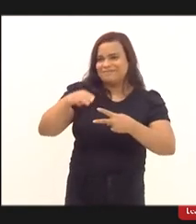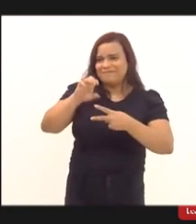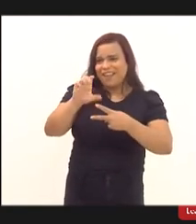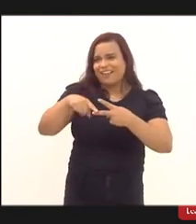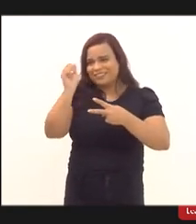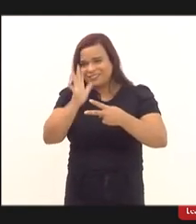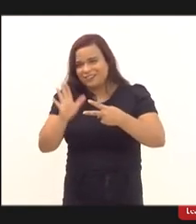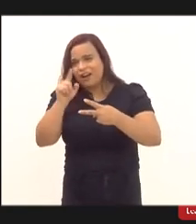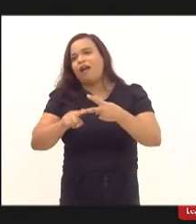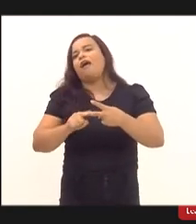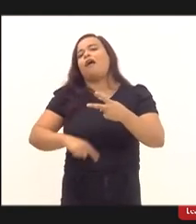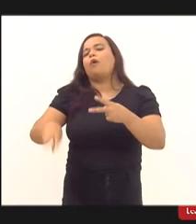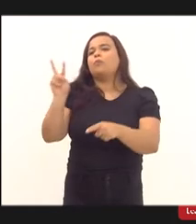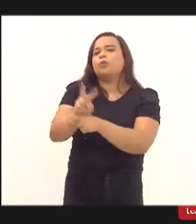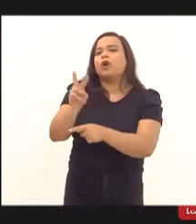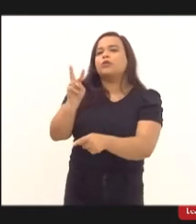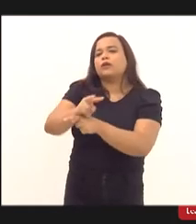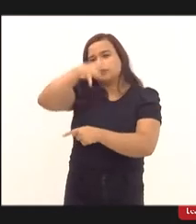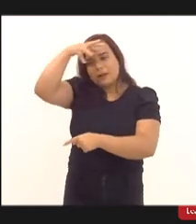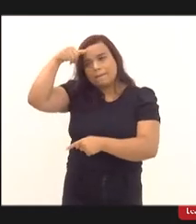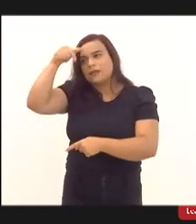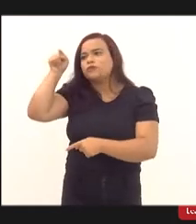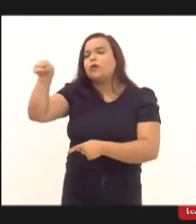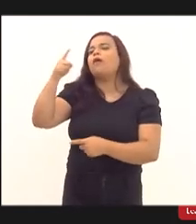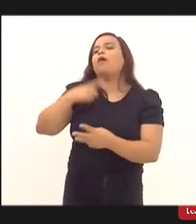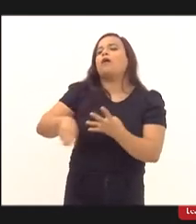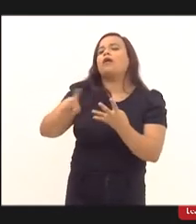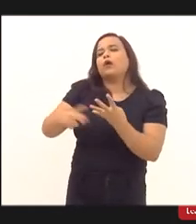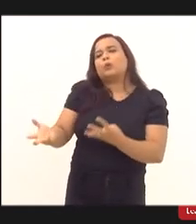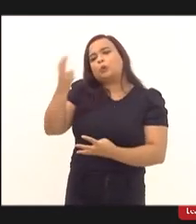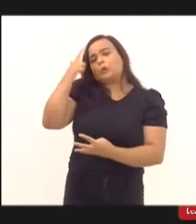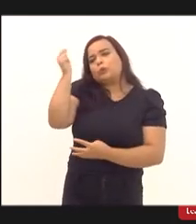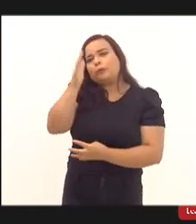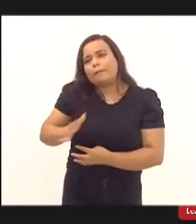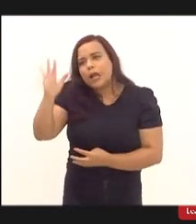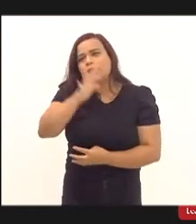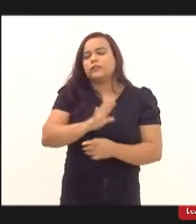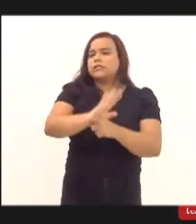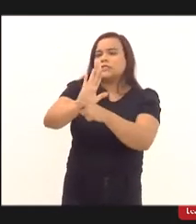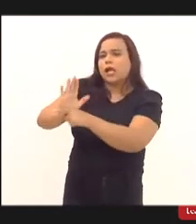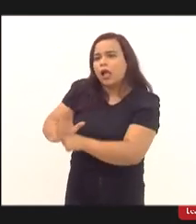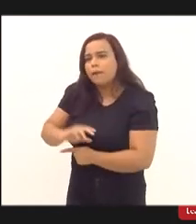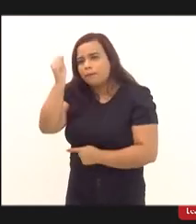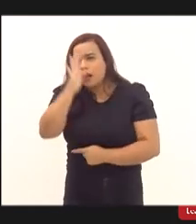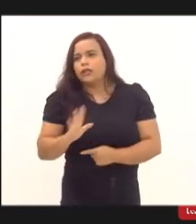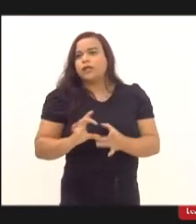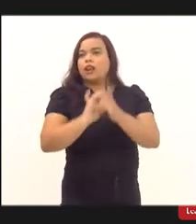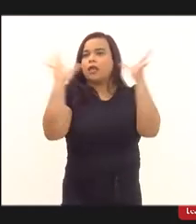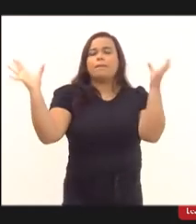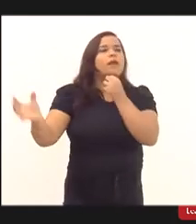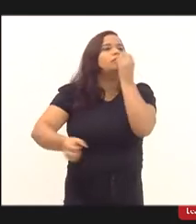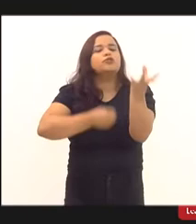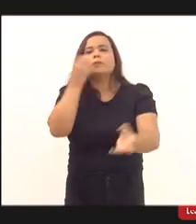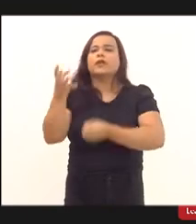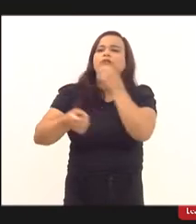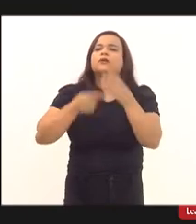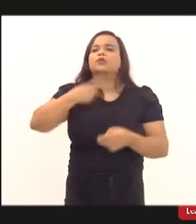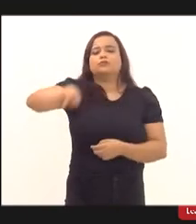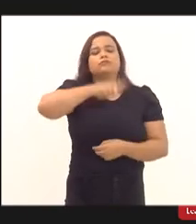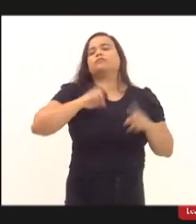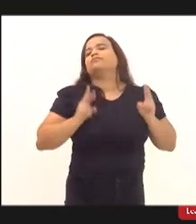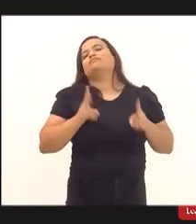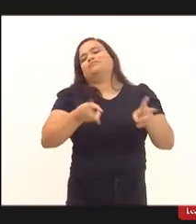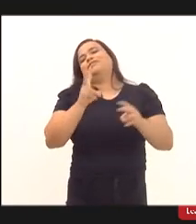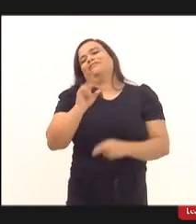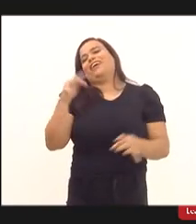Nacional proteção da Amazônia cultura brasileira cinema brasileiro liberdade de expressão nós vamos